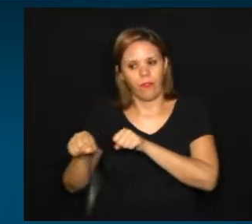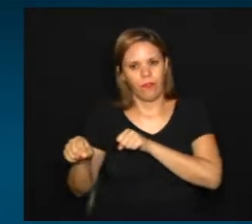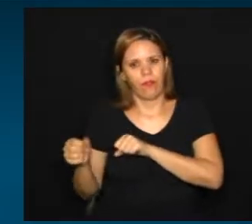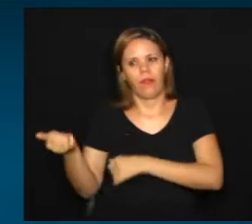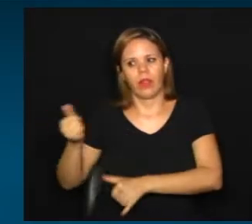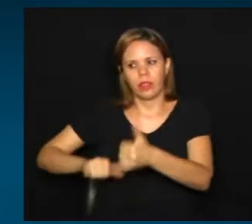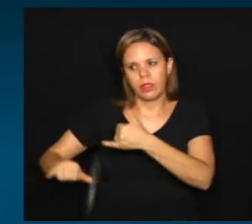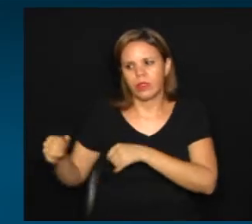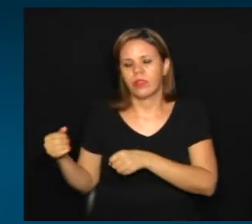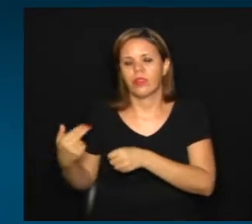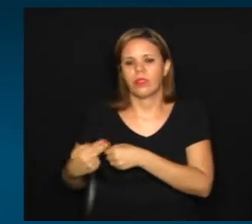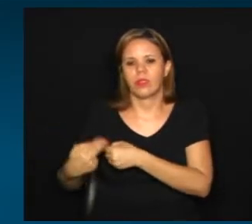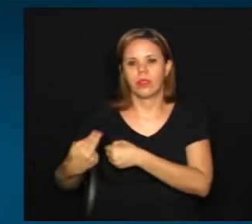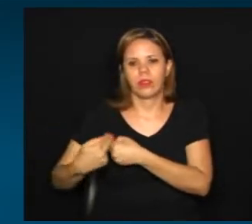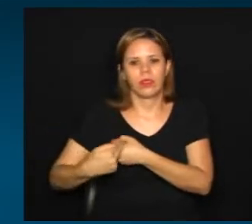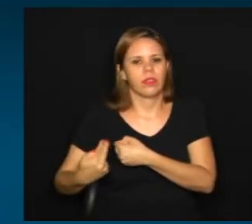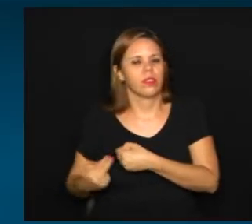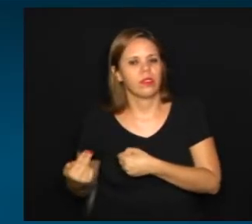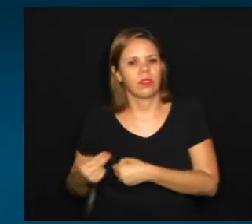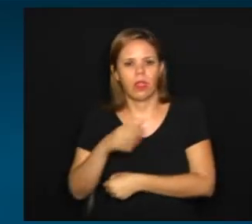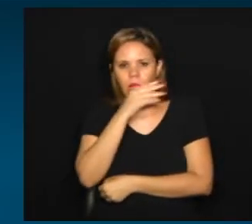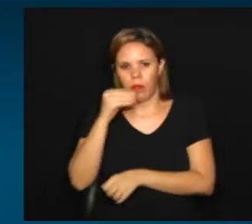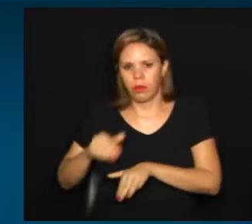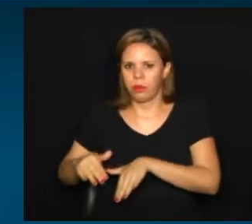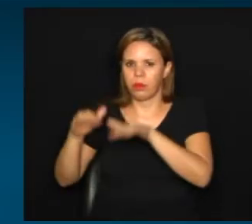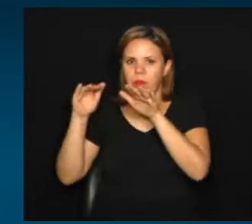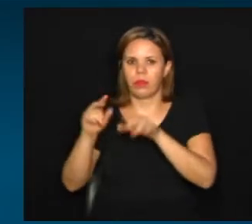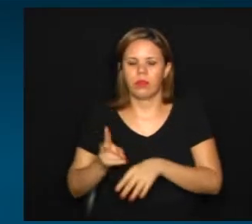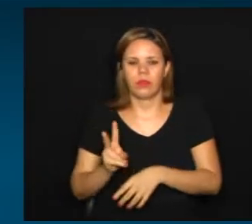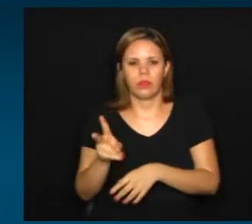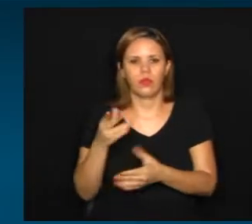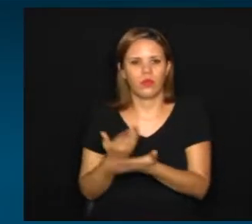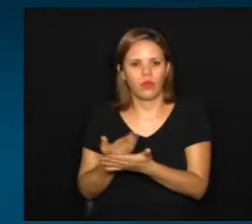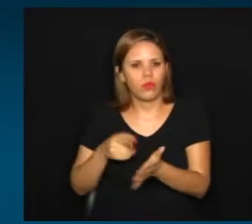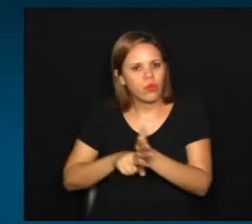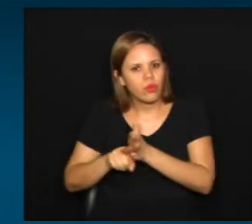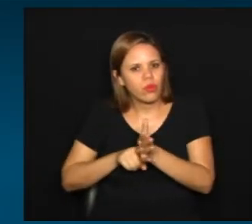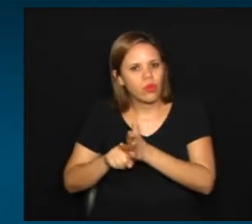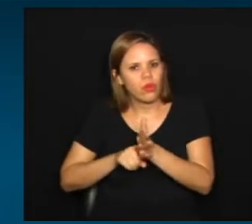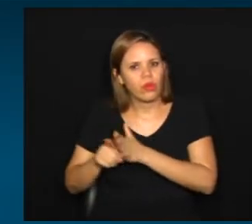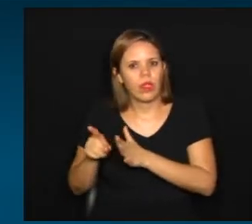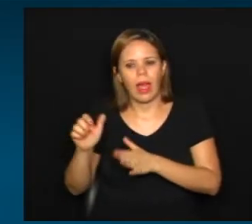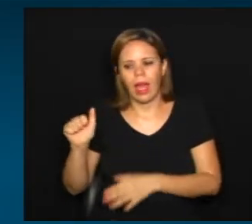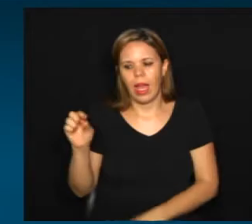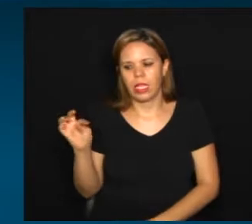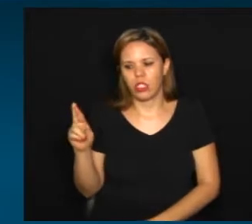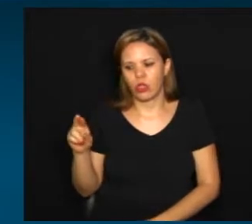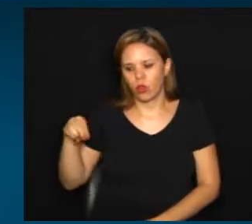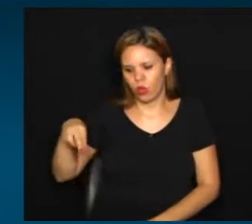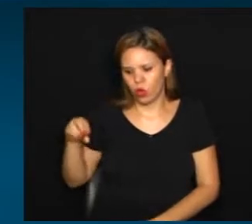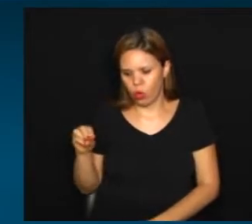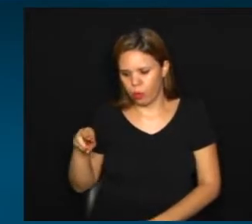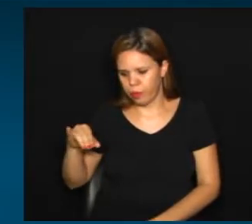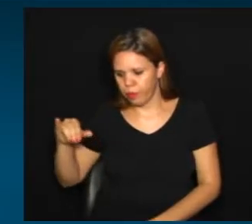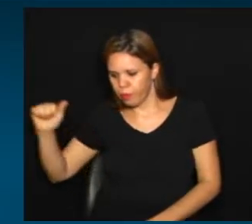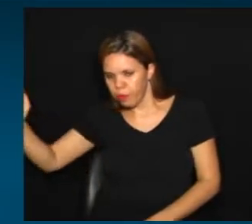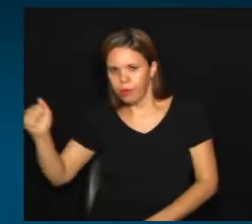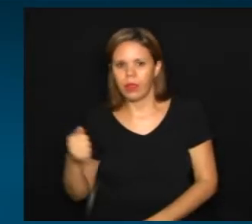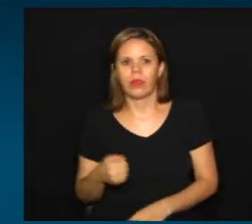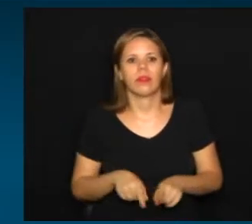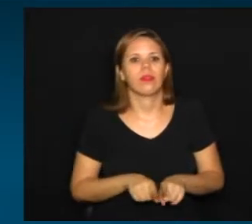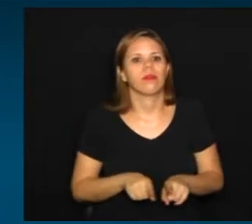pela Unicamp e desde a adolescência se dedica aos estudos de astronomia. Em primeira discussão está na pauta o projeto